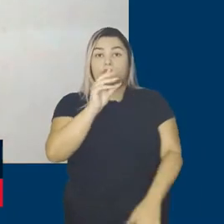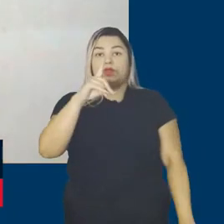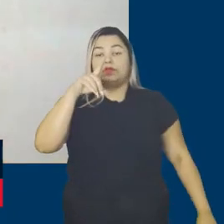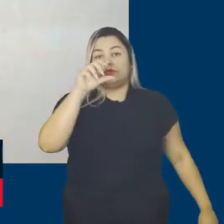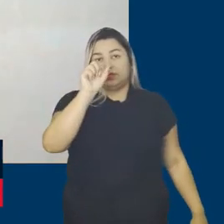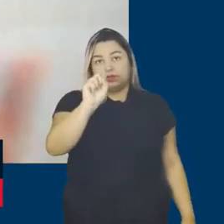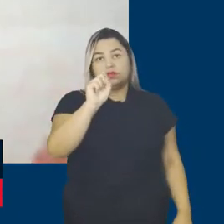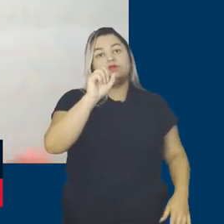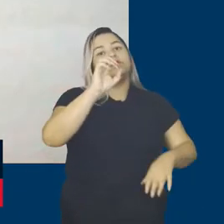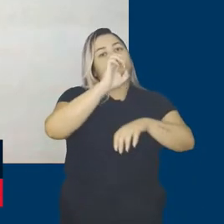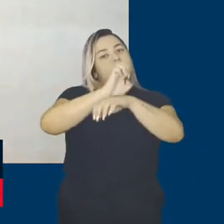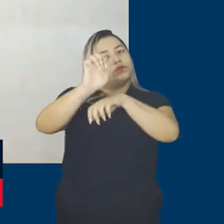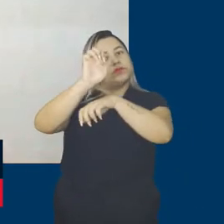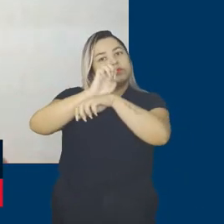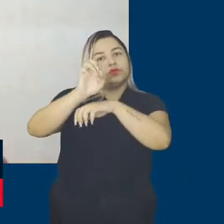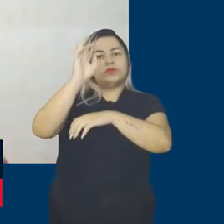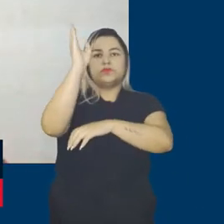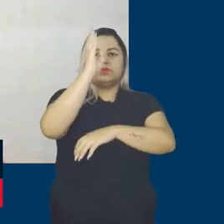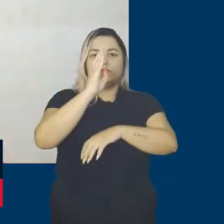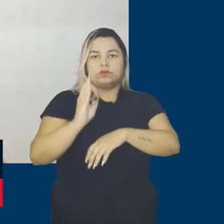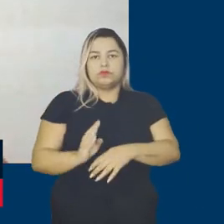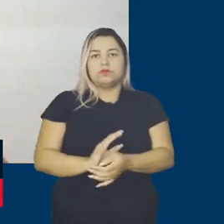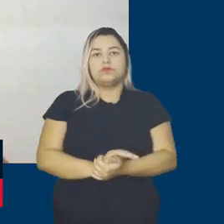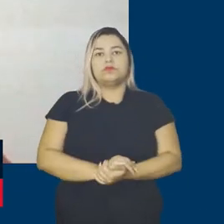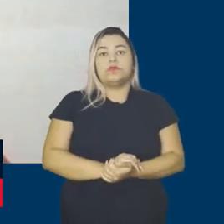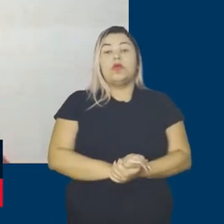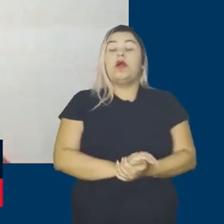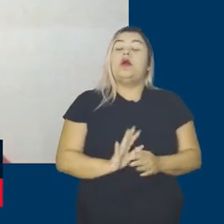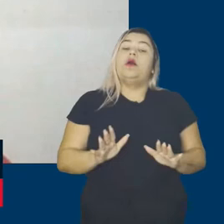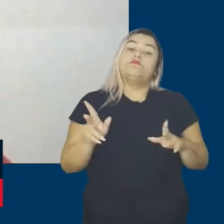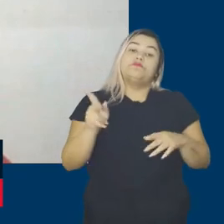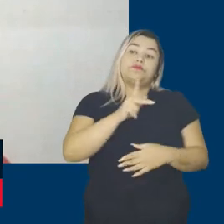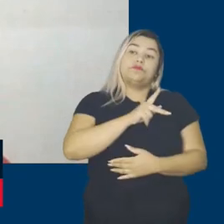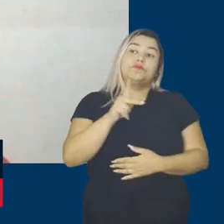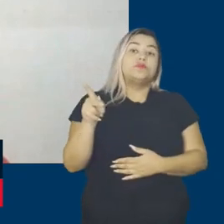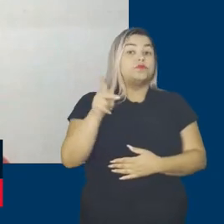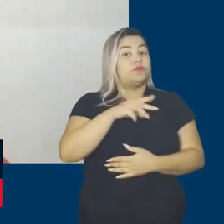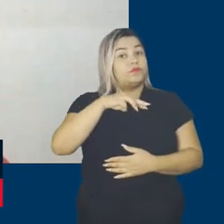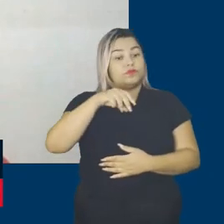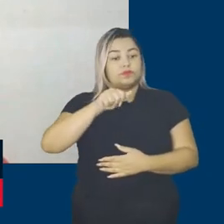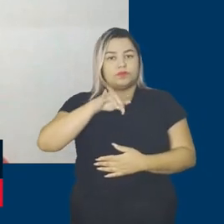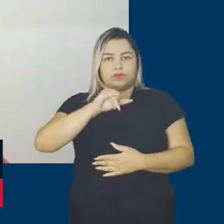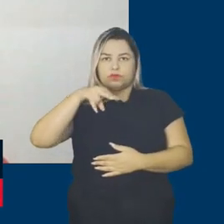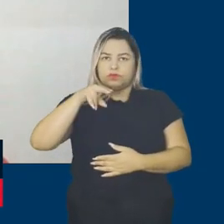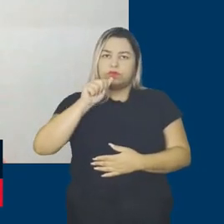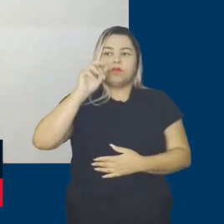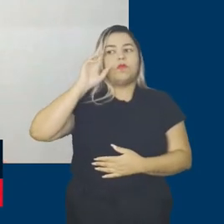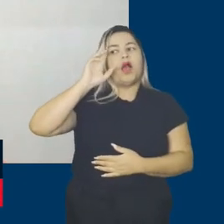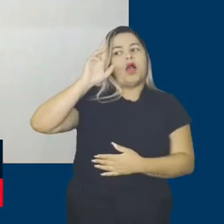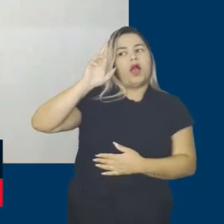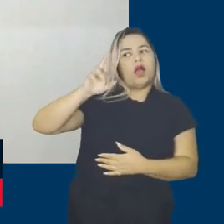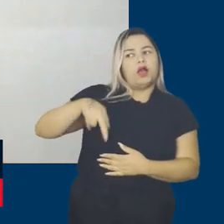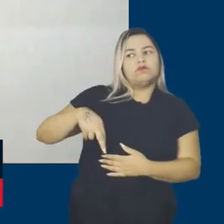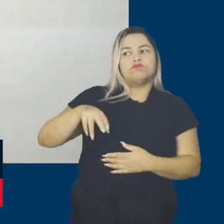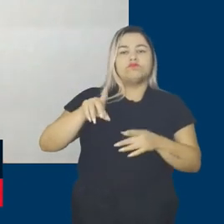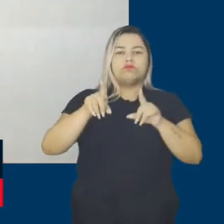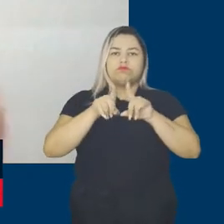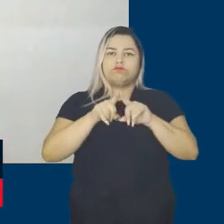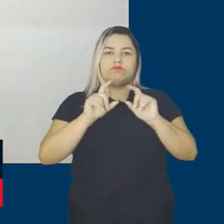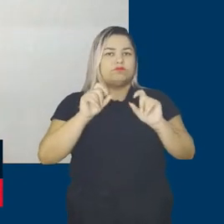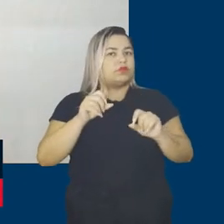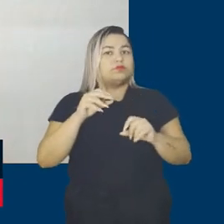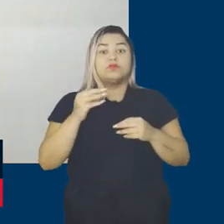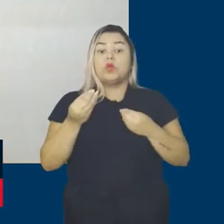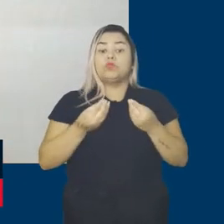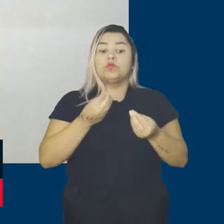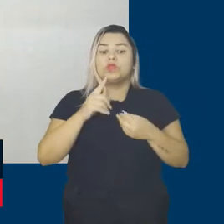Estado brasileiro ou de qualquer Estado. A professora Mariana Mazzucato trouxe uma reflexão super interessante, que ela falou: você não dá para ficar